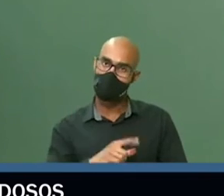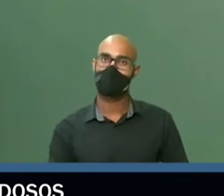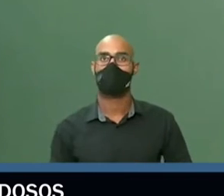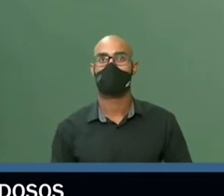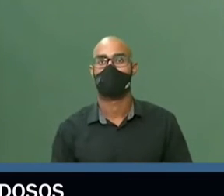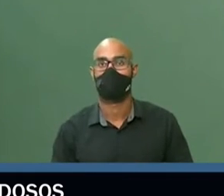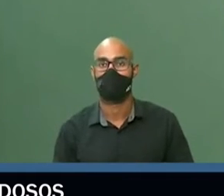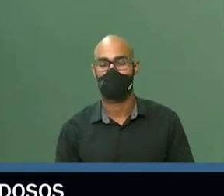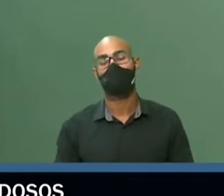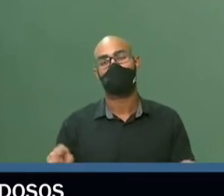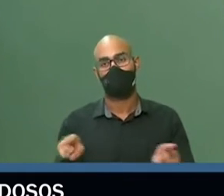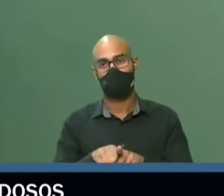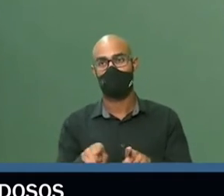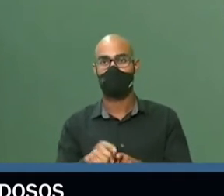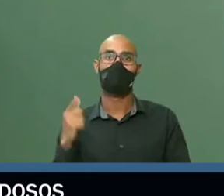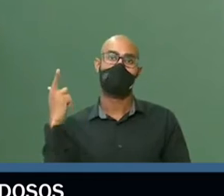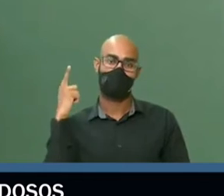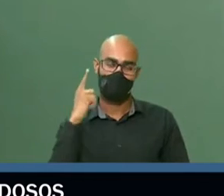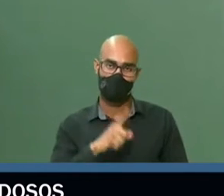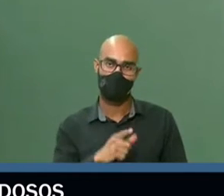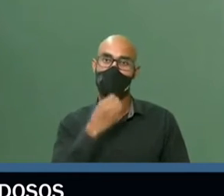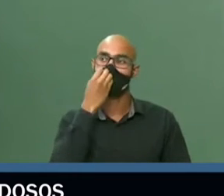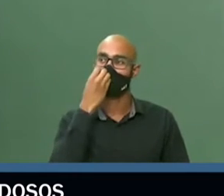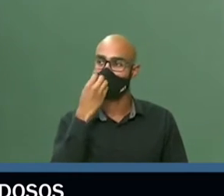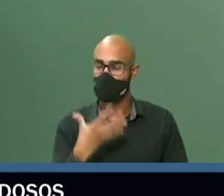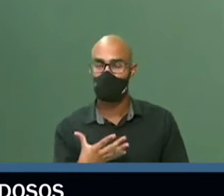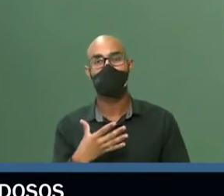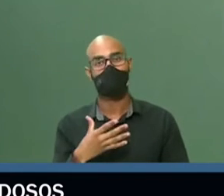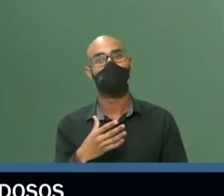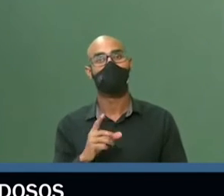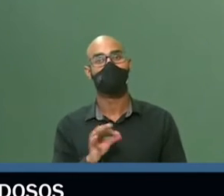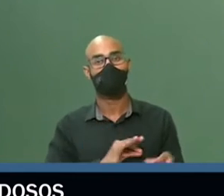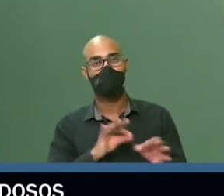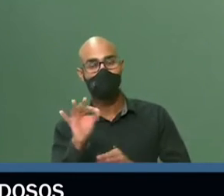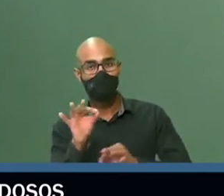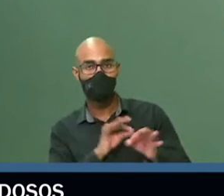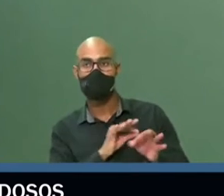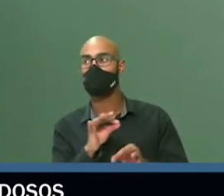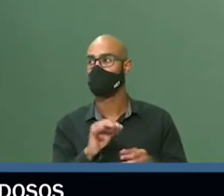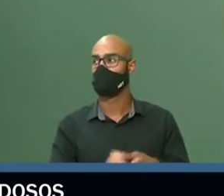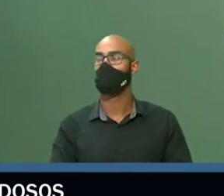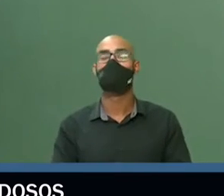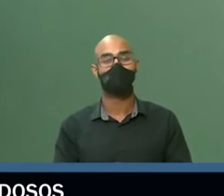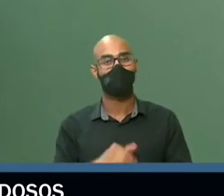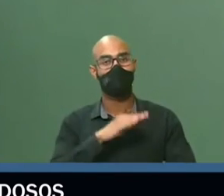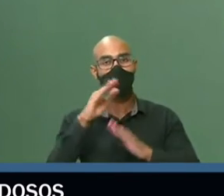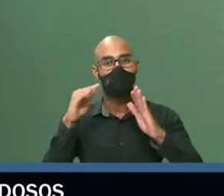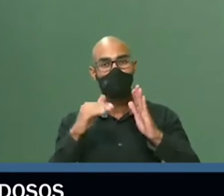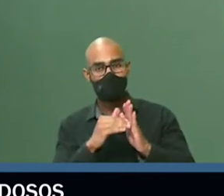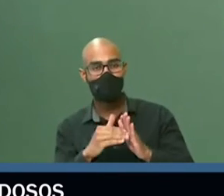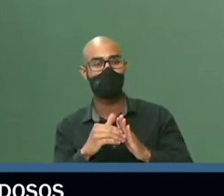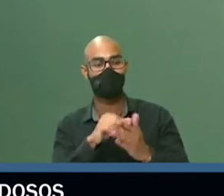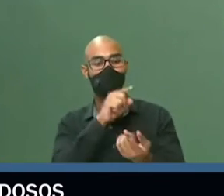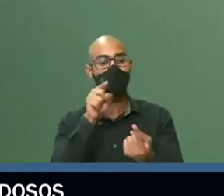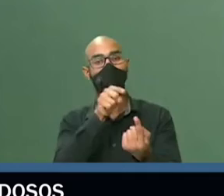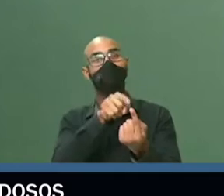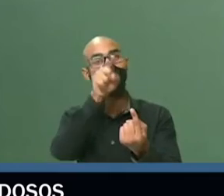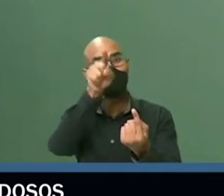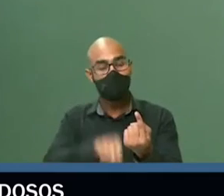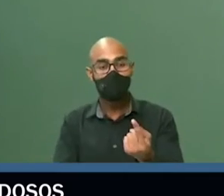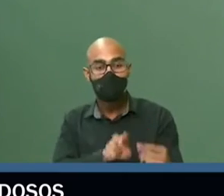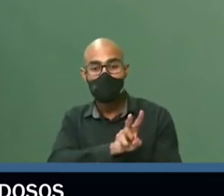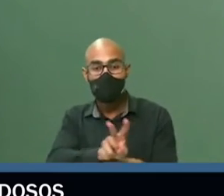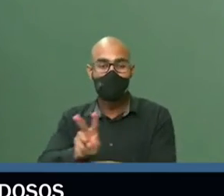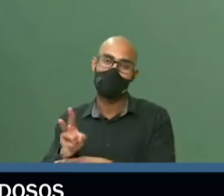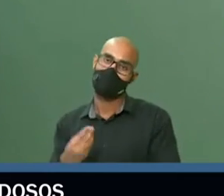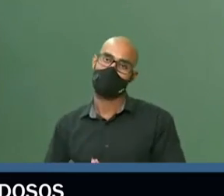e haveremos de, consequentemente, de fazer aquilo que é nossa tarefa, que é preservar a vida dos